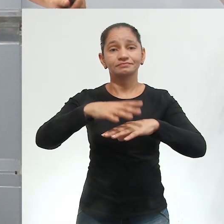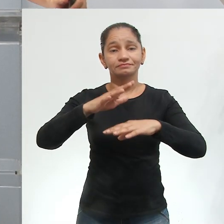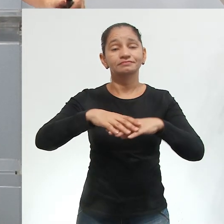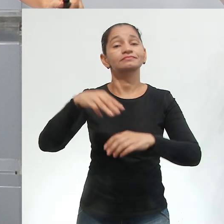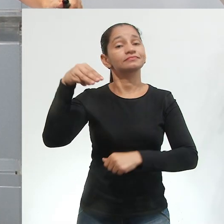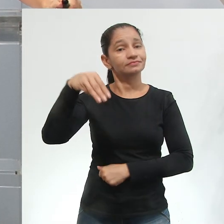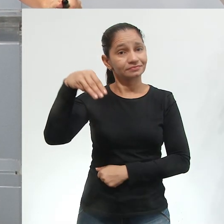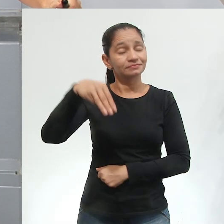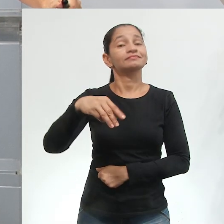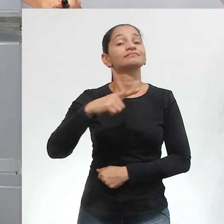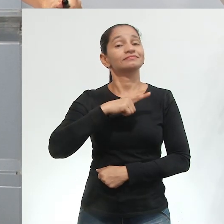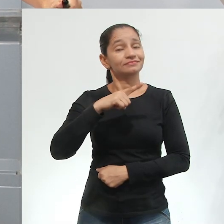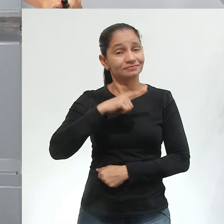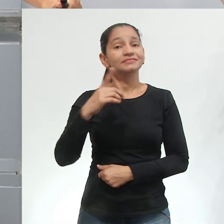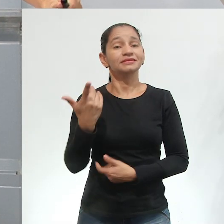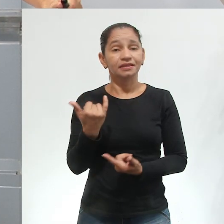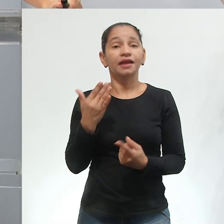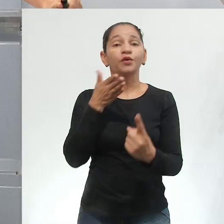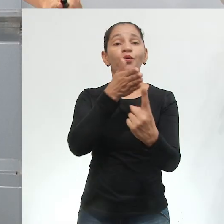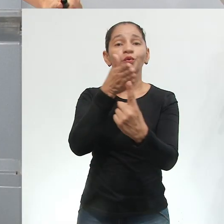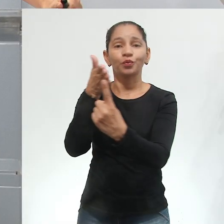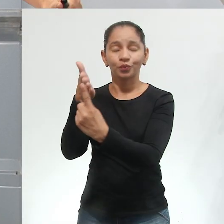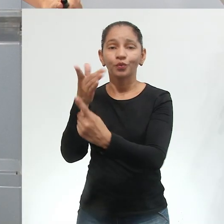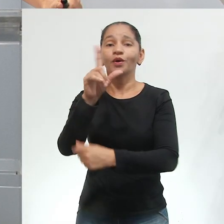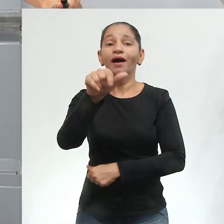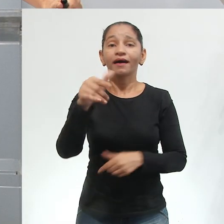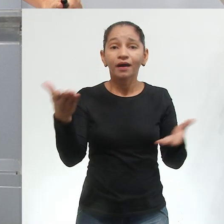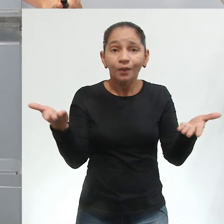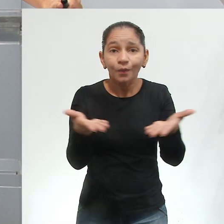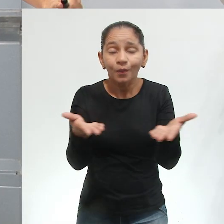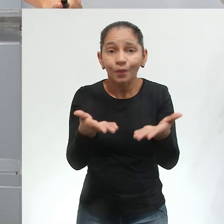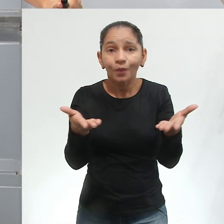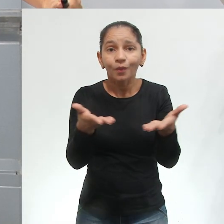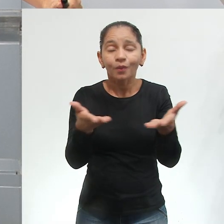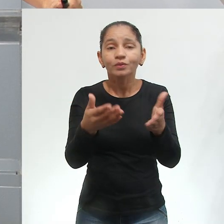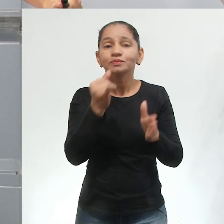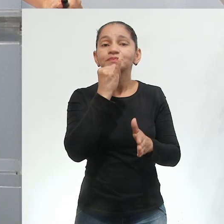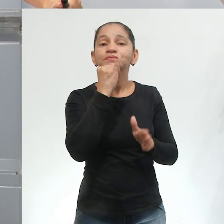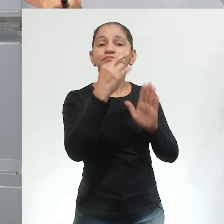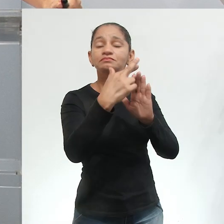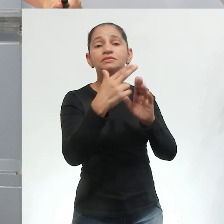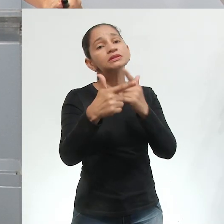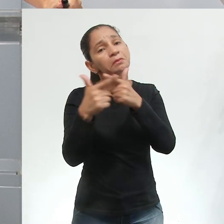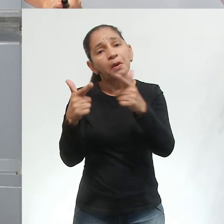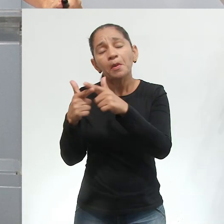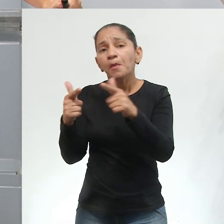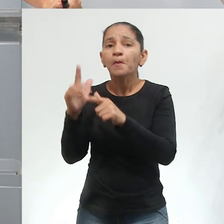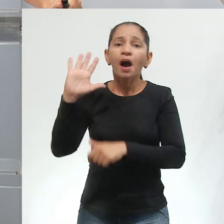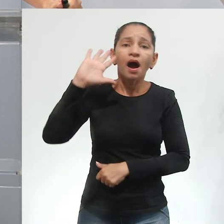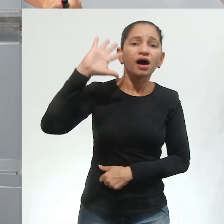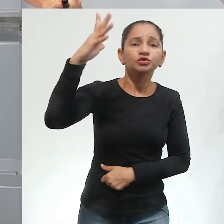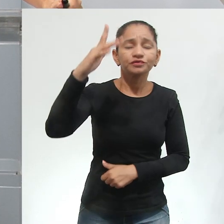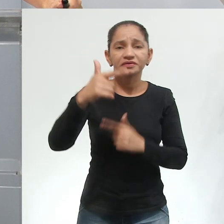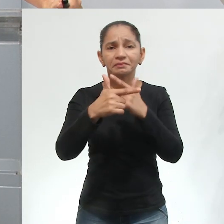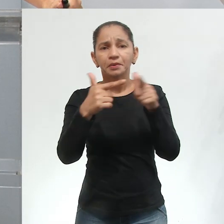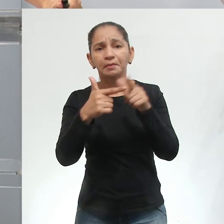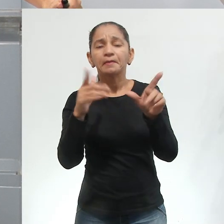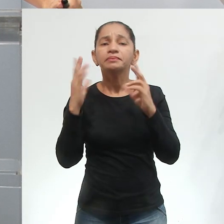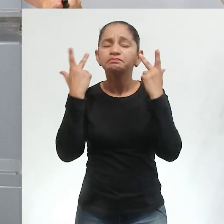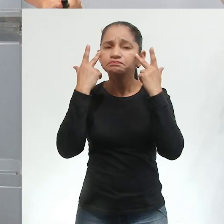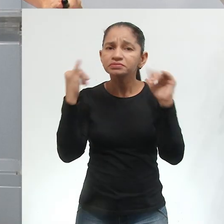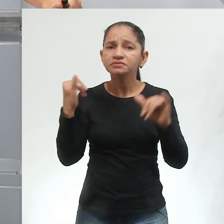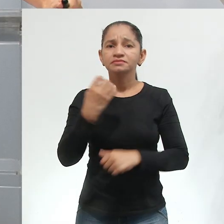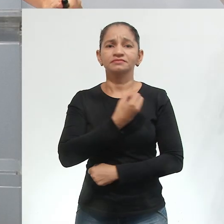principais tendências de educação matemática atual, nós temos a resolução de problemas. E nessa parte da resolução